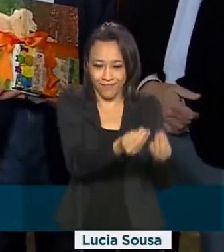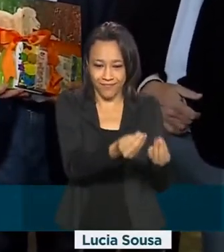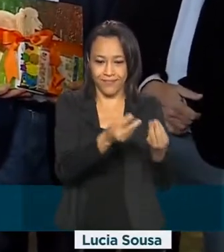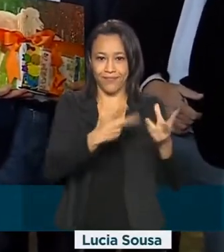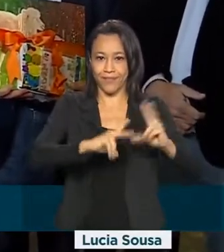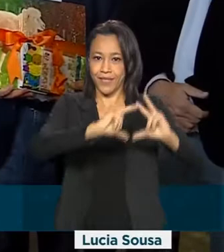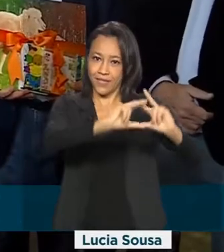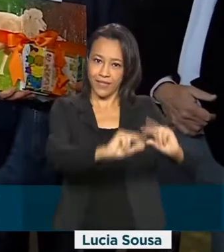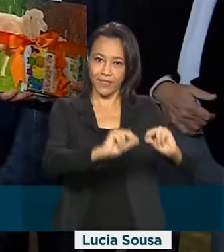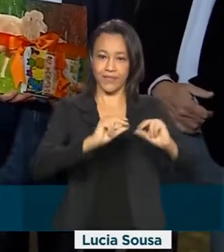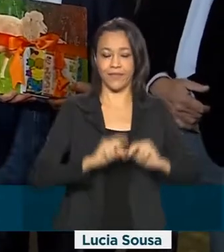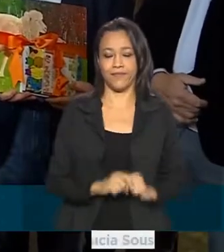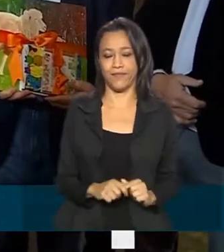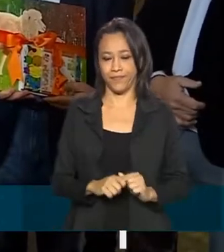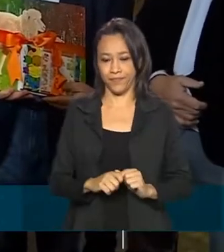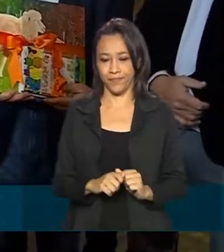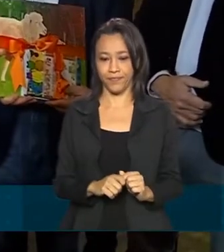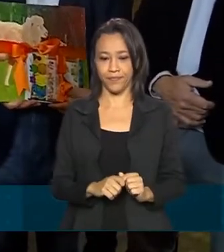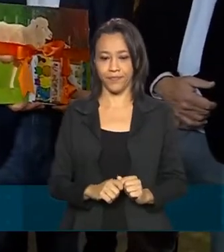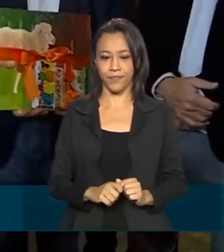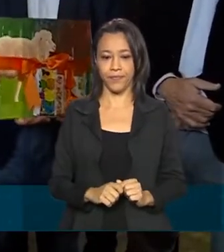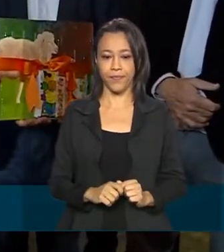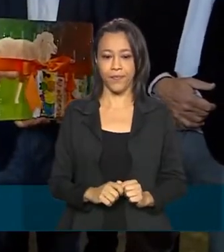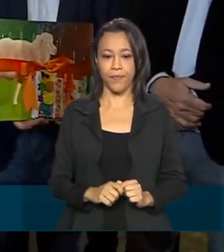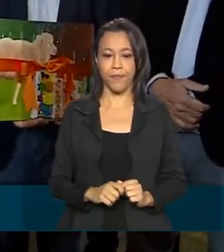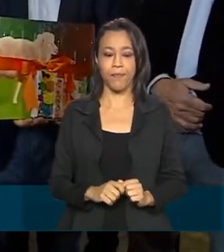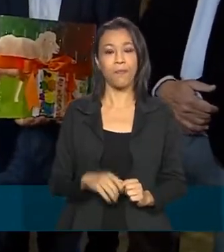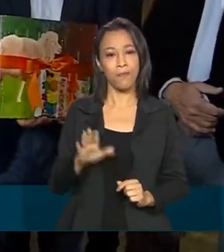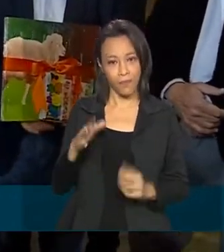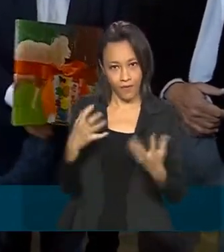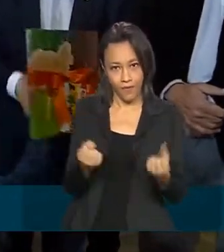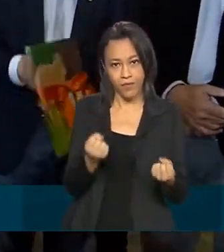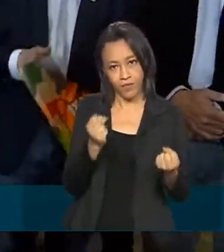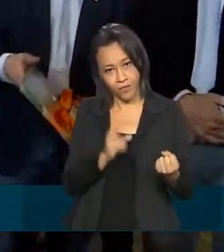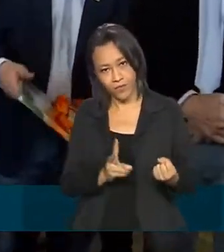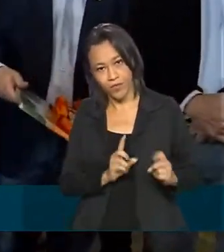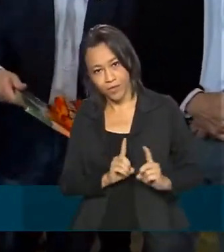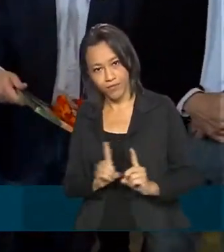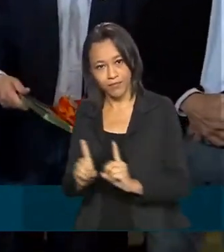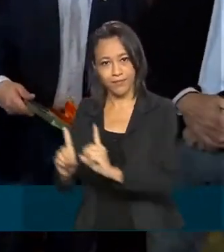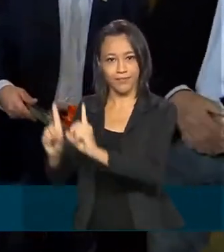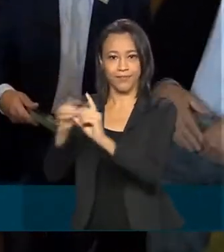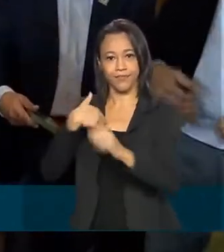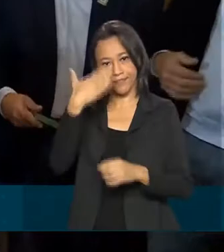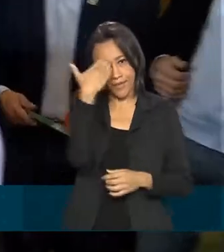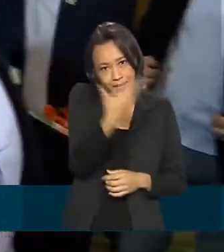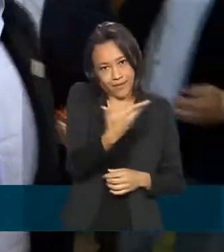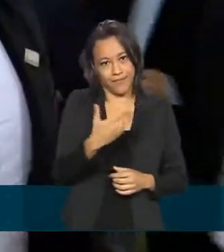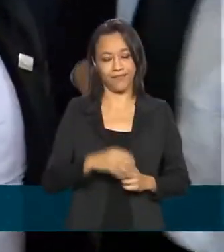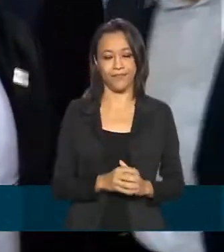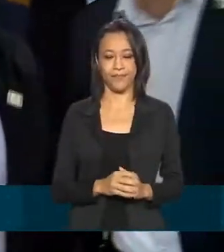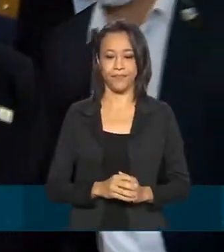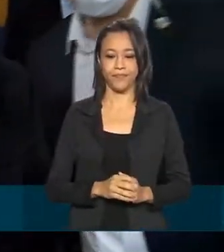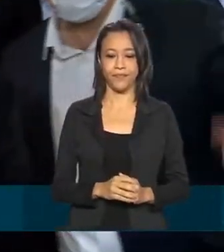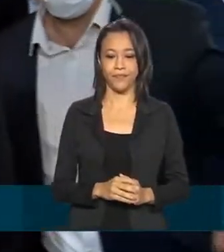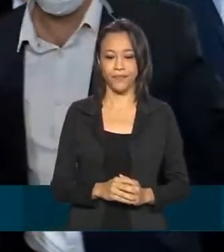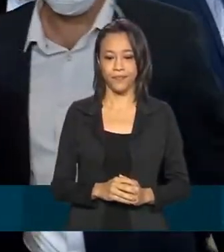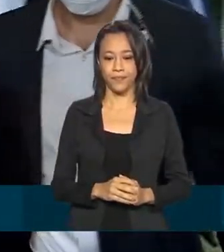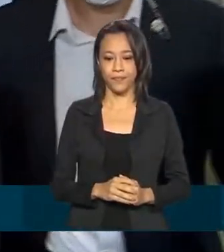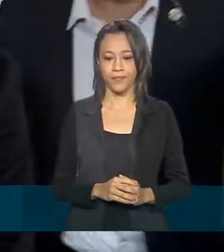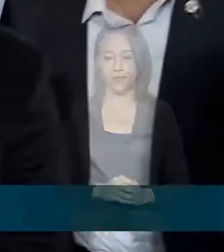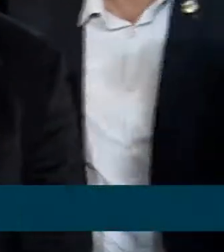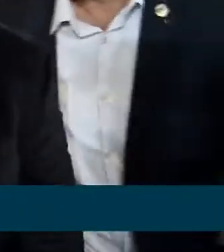cultura. Esse não é o outro. Obrigado, merece, Canô. Parabéns. Presidente, vamos em frente. Vamos trabalhar então. Muito obrigado.